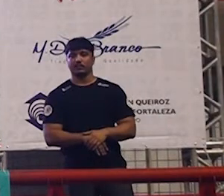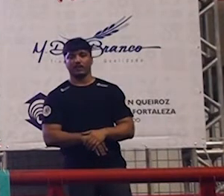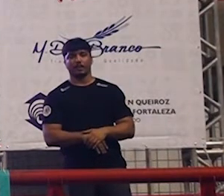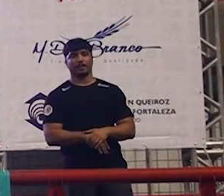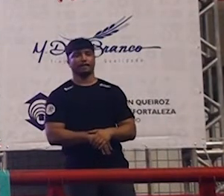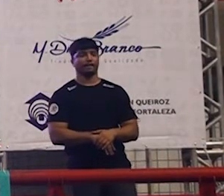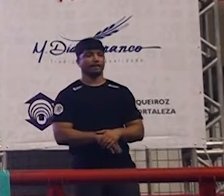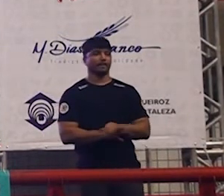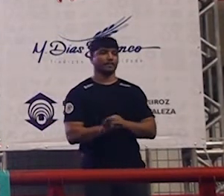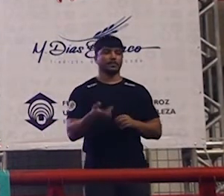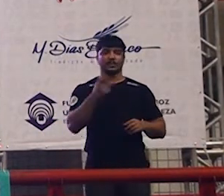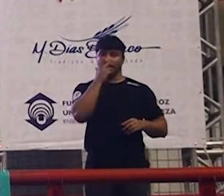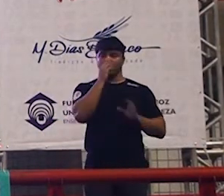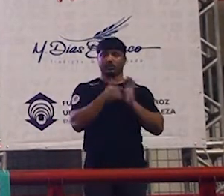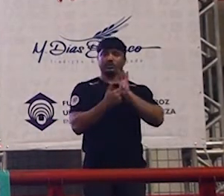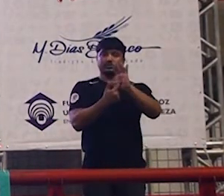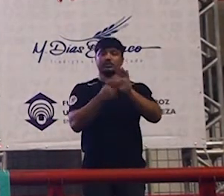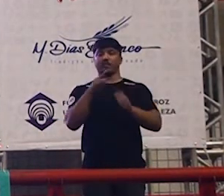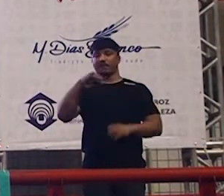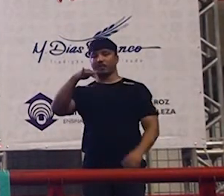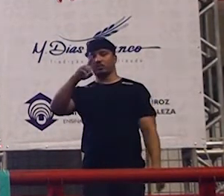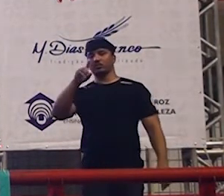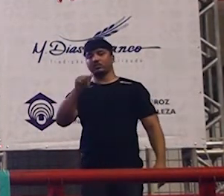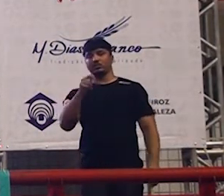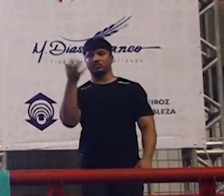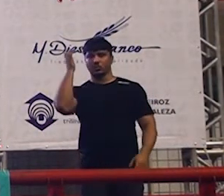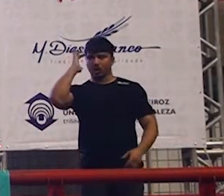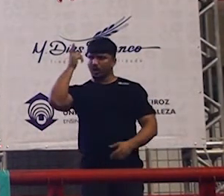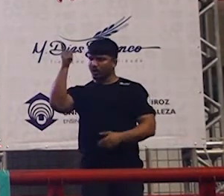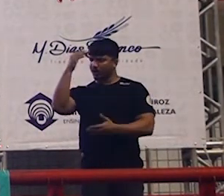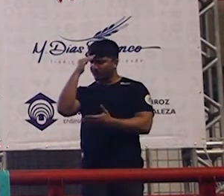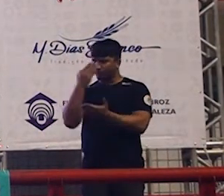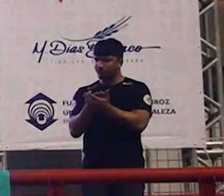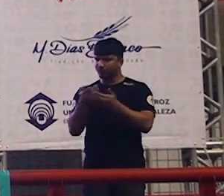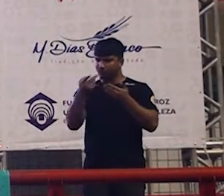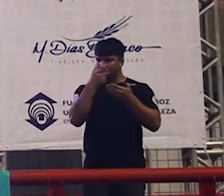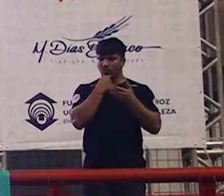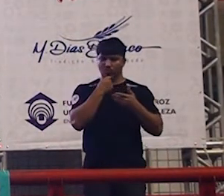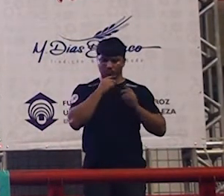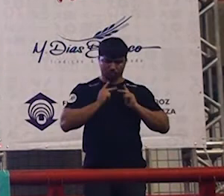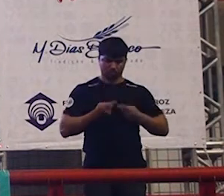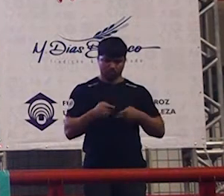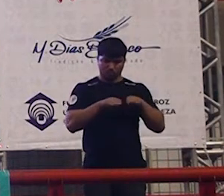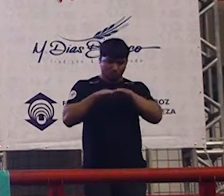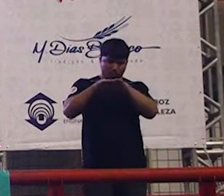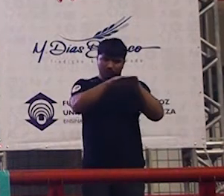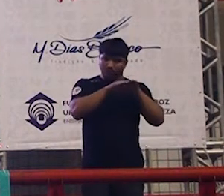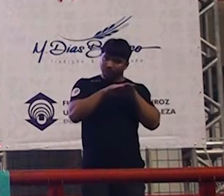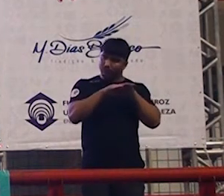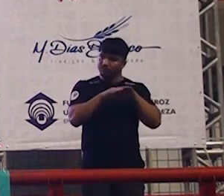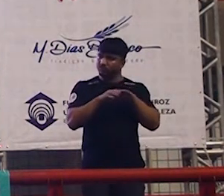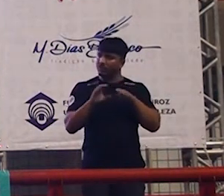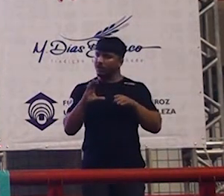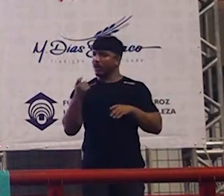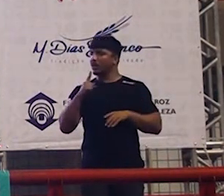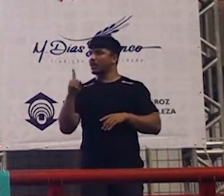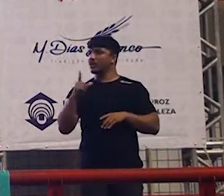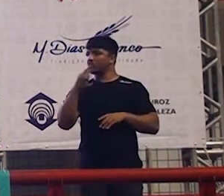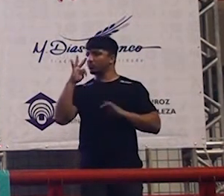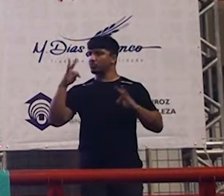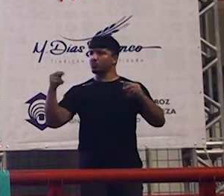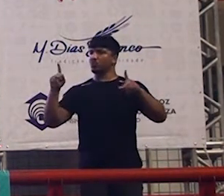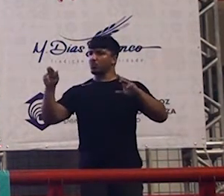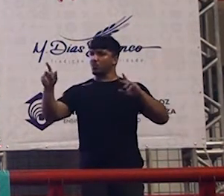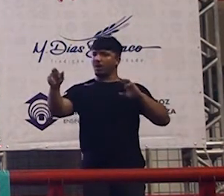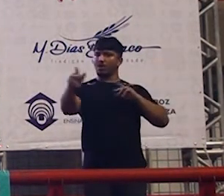pequena. Manolito, você acredita na igualdade entre os homens? Claro que não. Dizer que os homens são